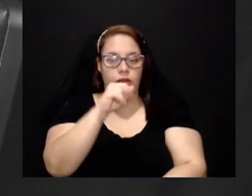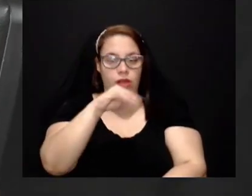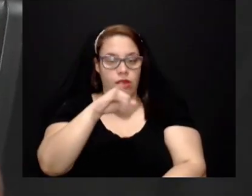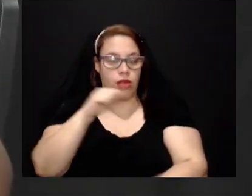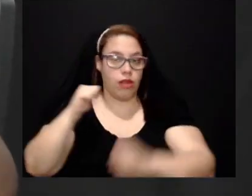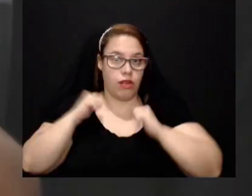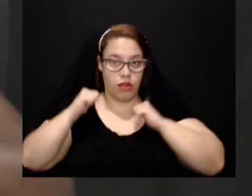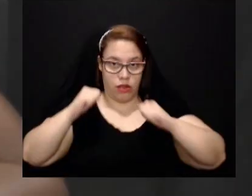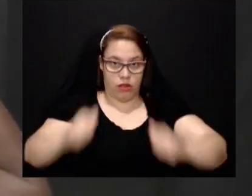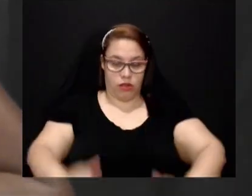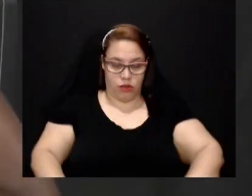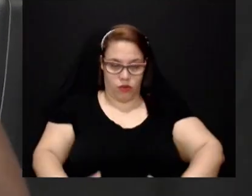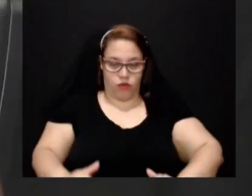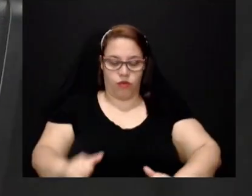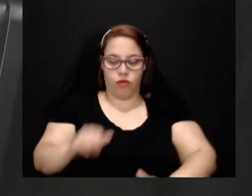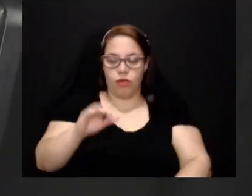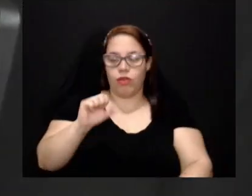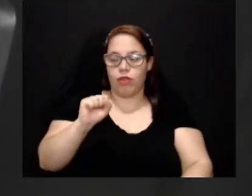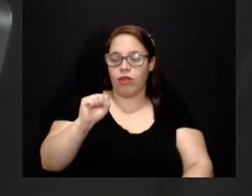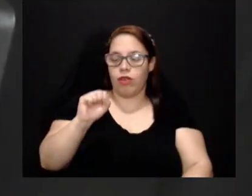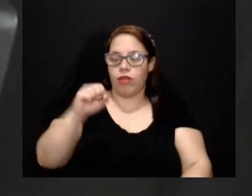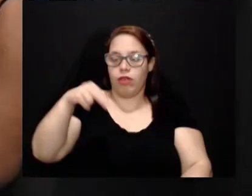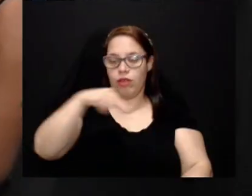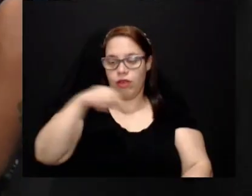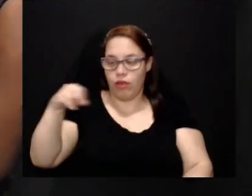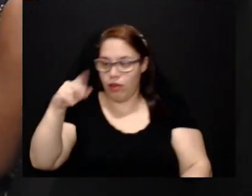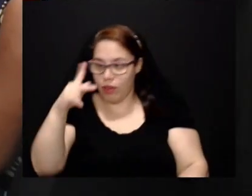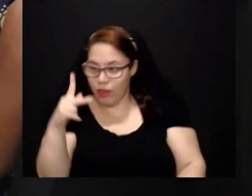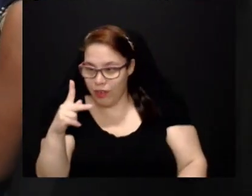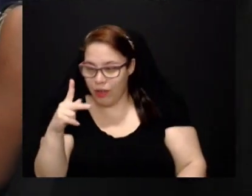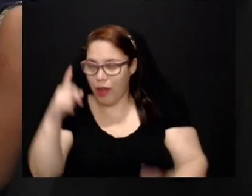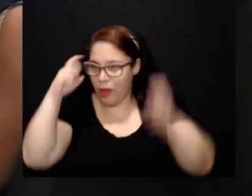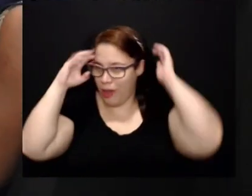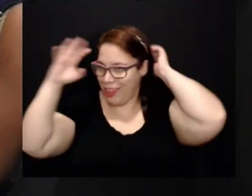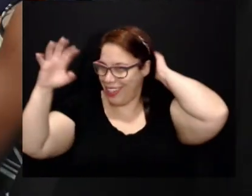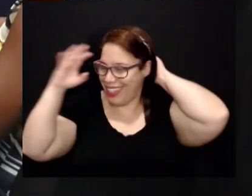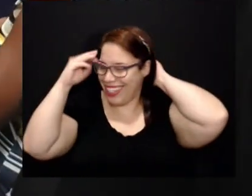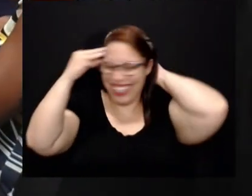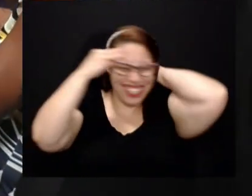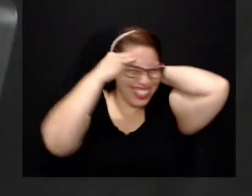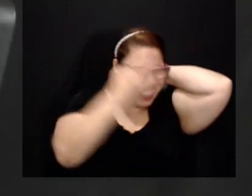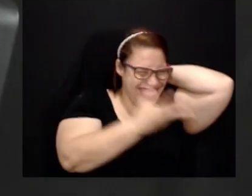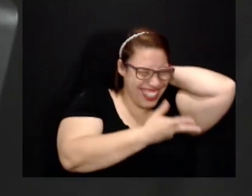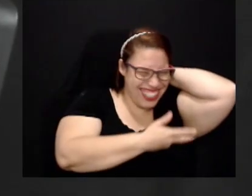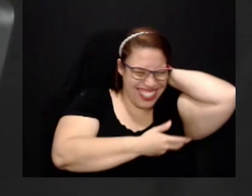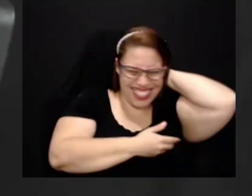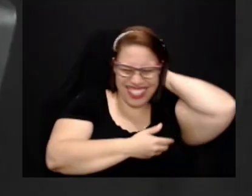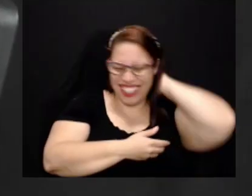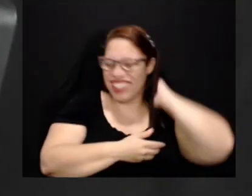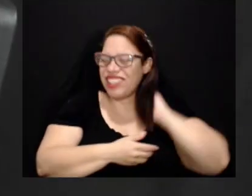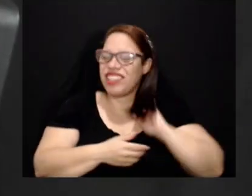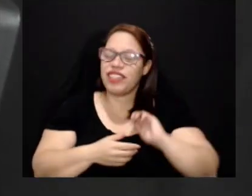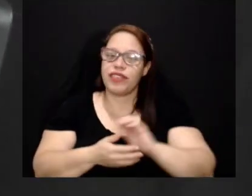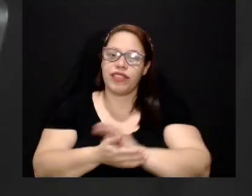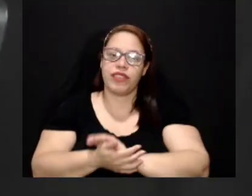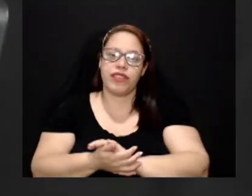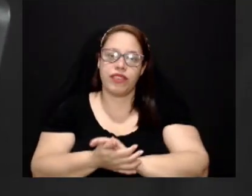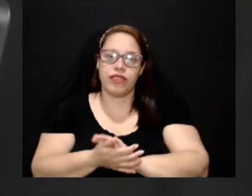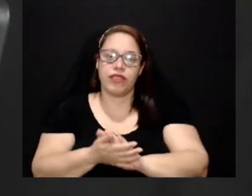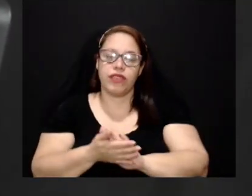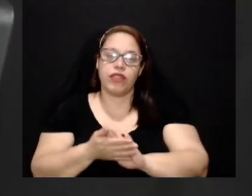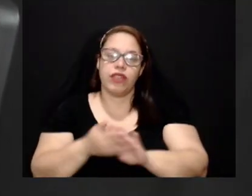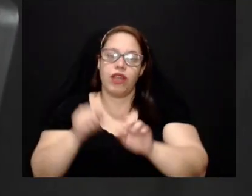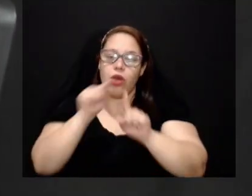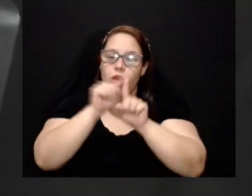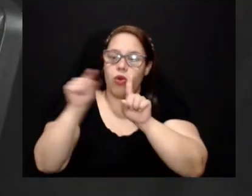gente, eu nunca tirei essa mochila da minha cabeça. Essas memórias são maravilhosas. Ela tinha uma mochila, era toda xadrezinha e tinha